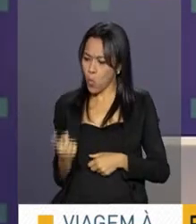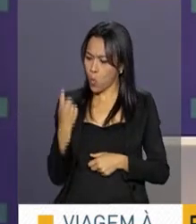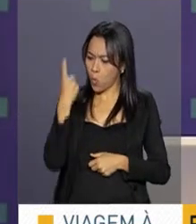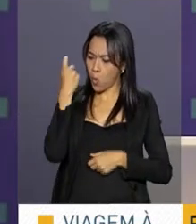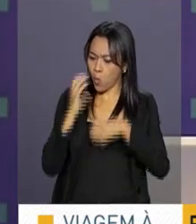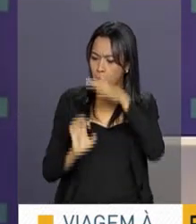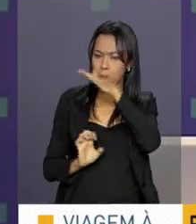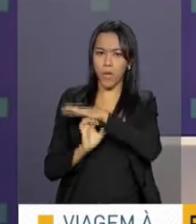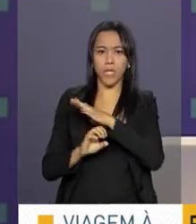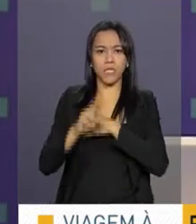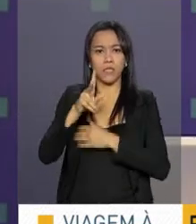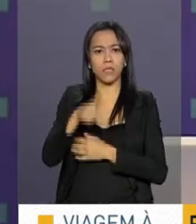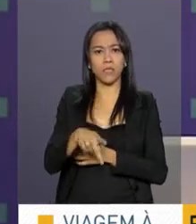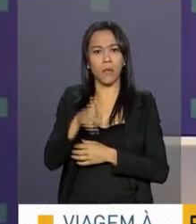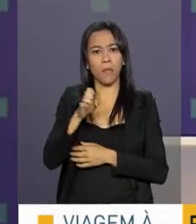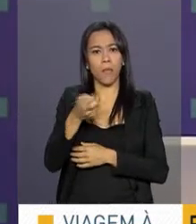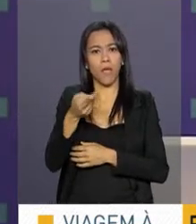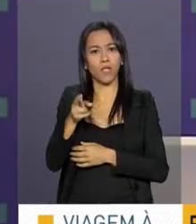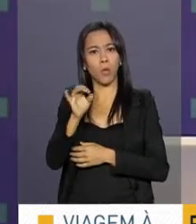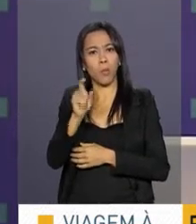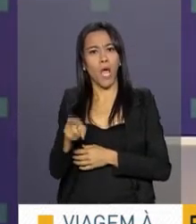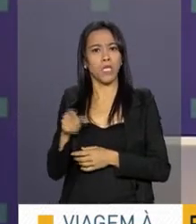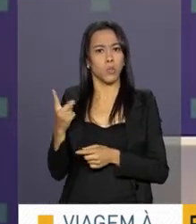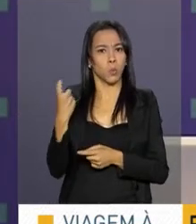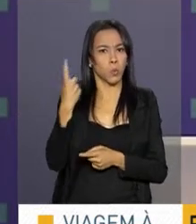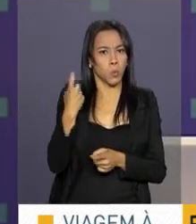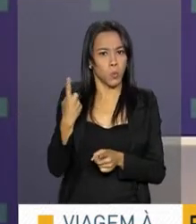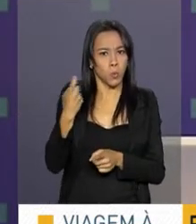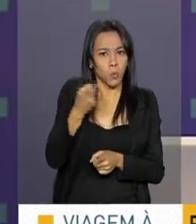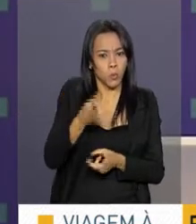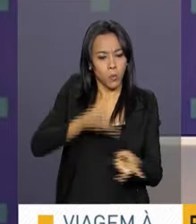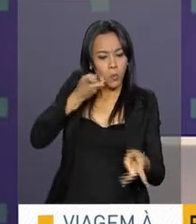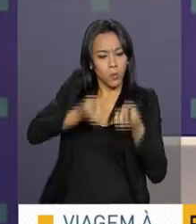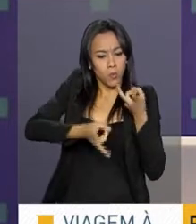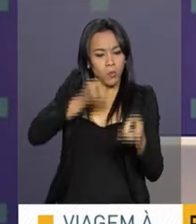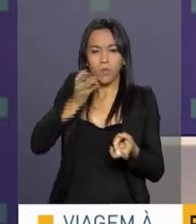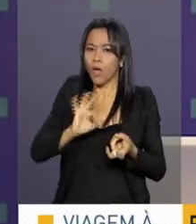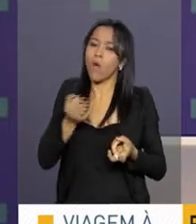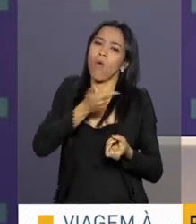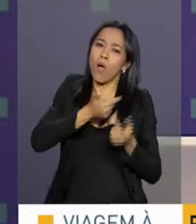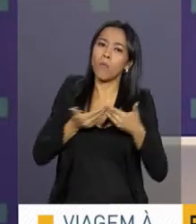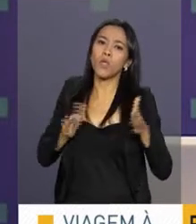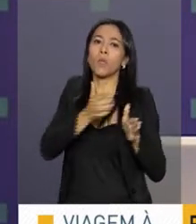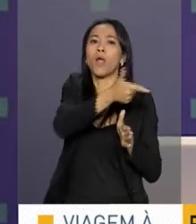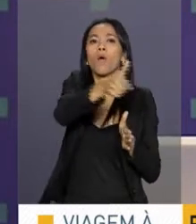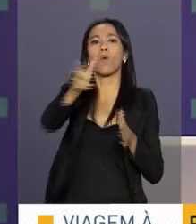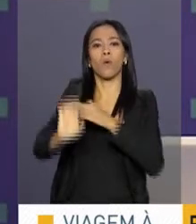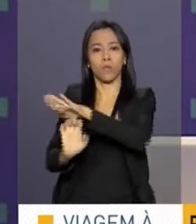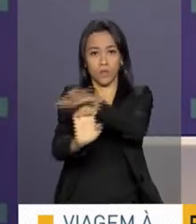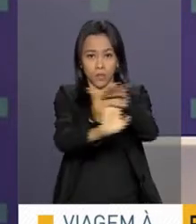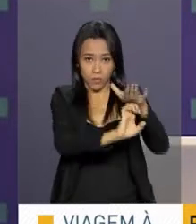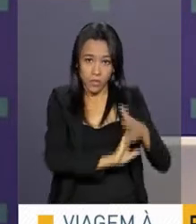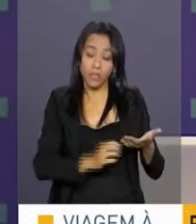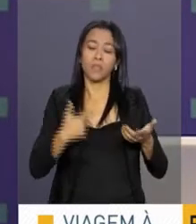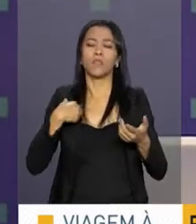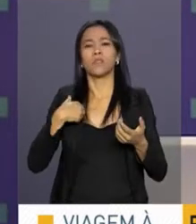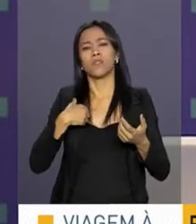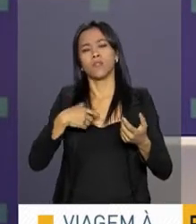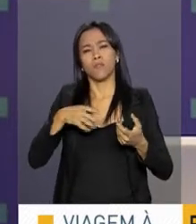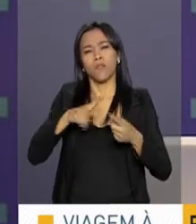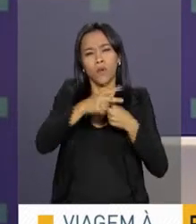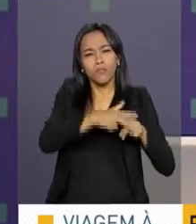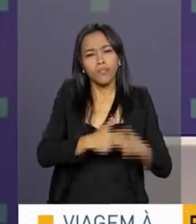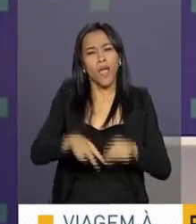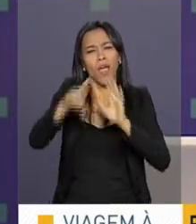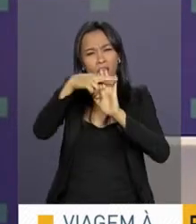mudanças importantes na área de infraestrutura, em regras sobre concessões, em regras sobre investimentos. Uma série,